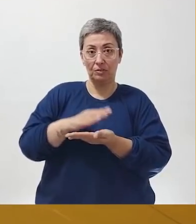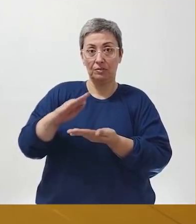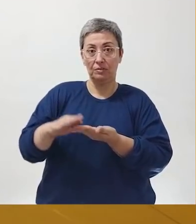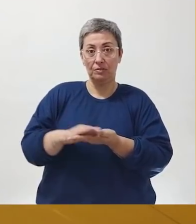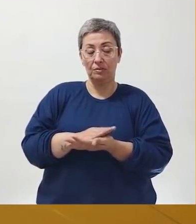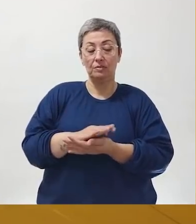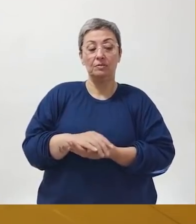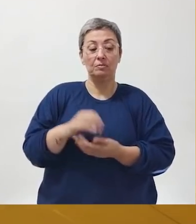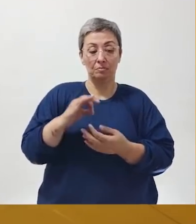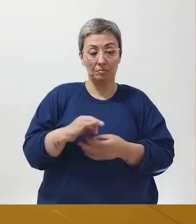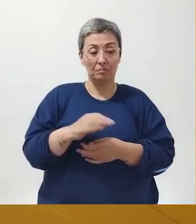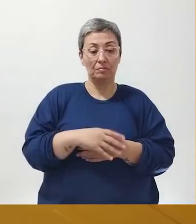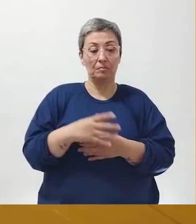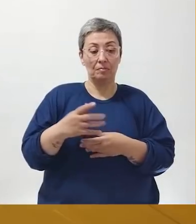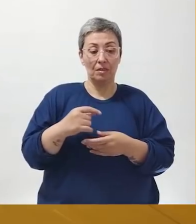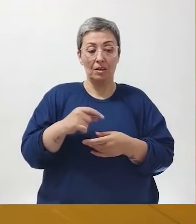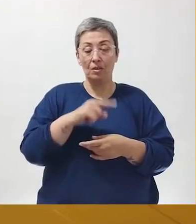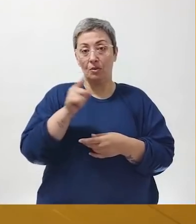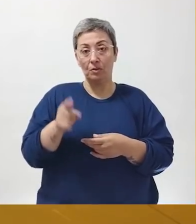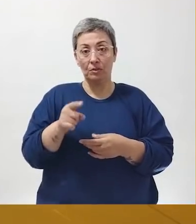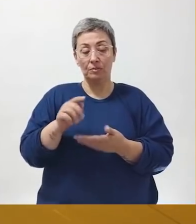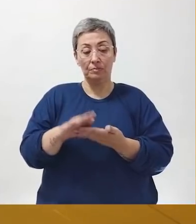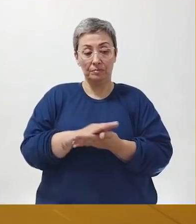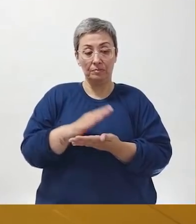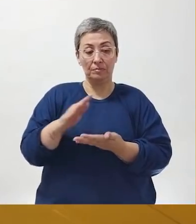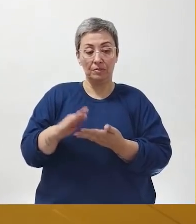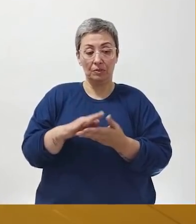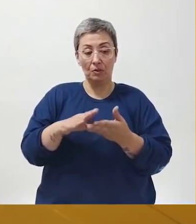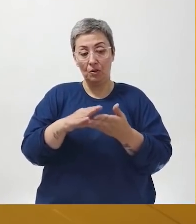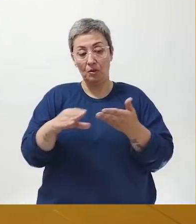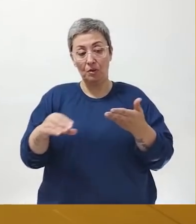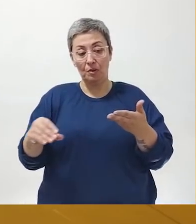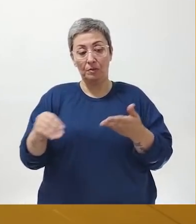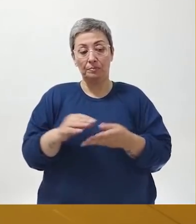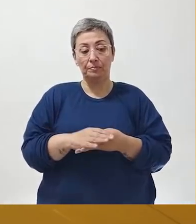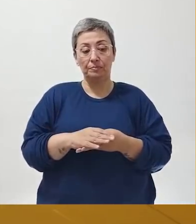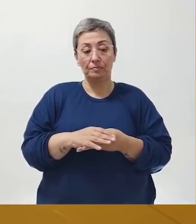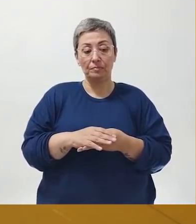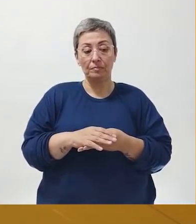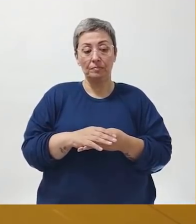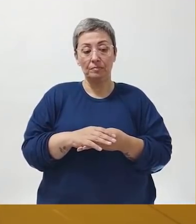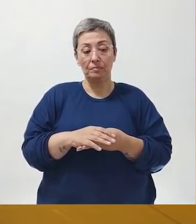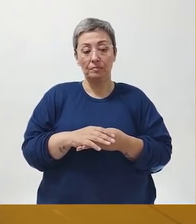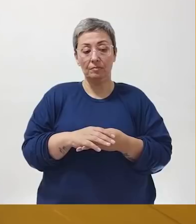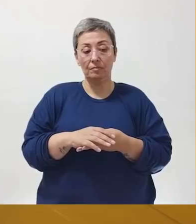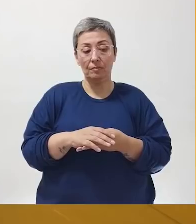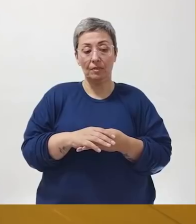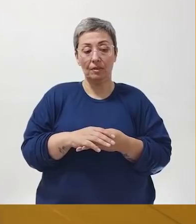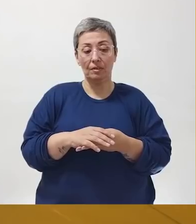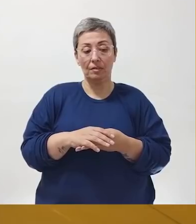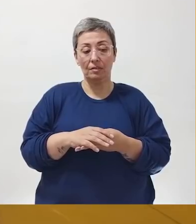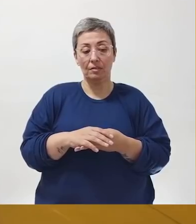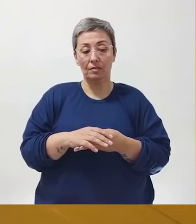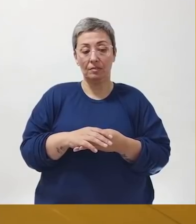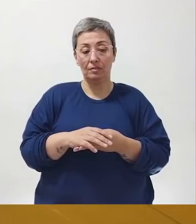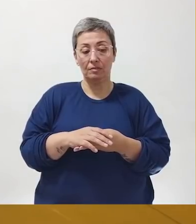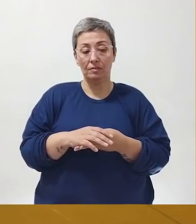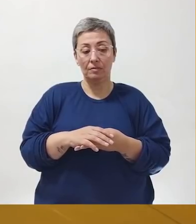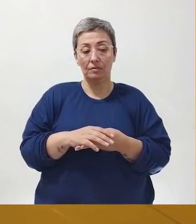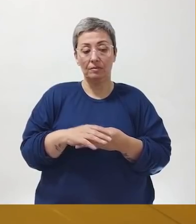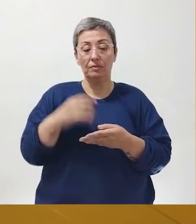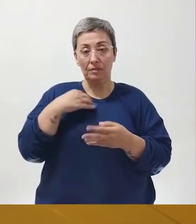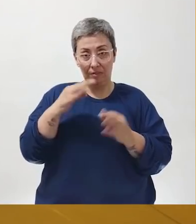de palavras, que podem depender tanto dos rearranjos que a gente faz dentro do nosso próprio idioma, tanto quanto pode acontecer a partir da